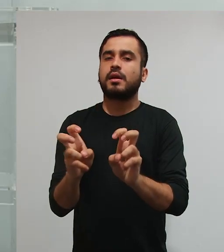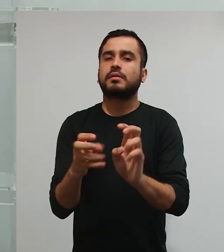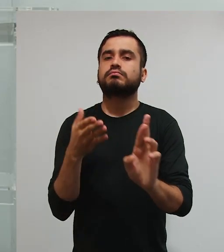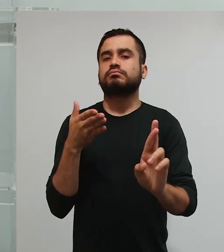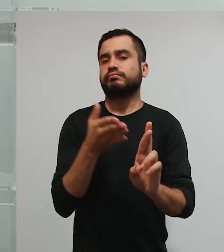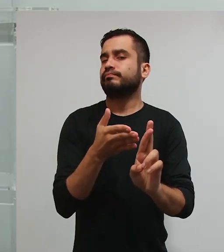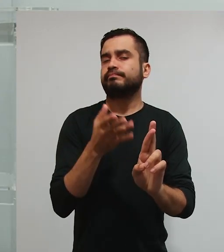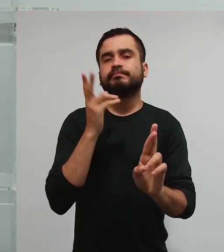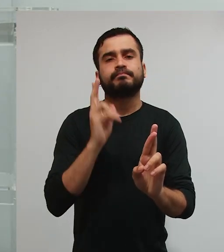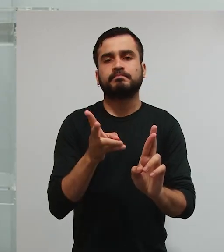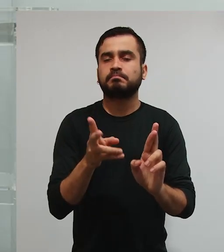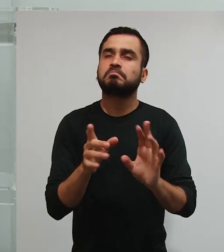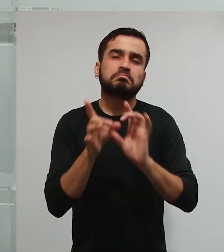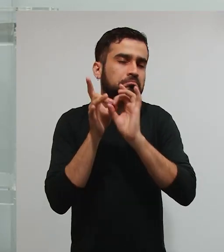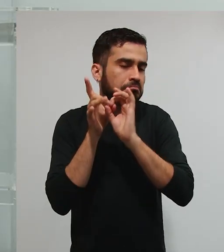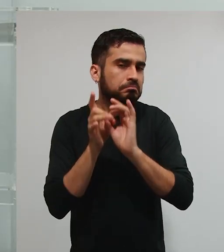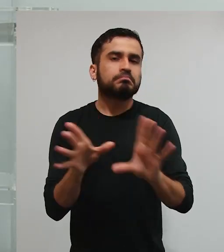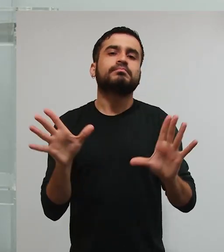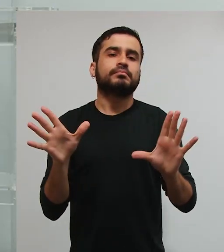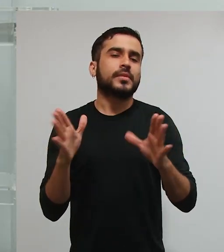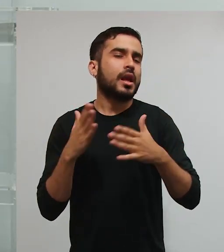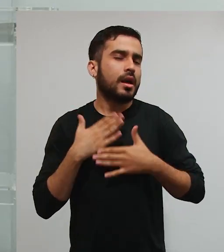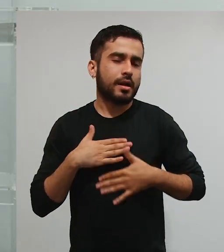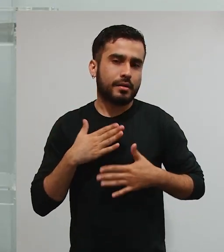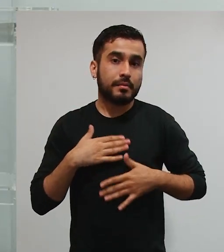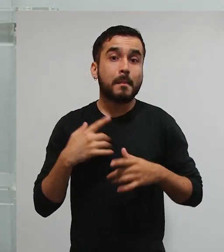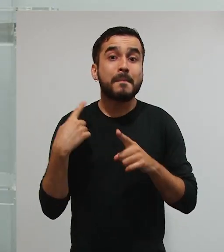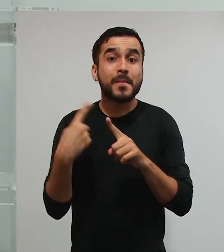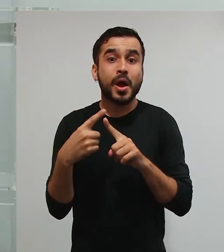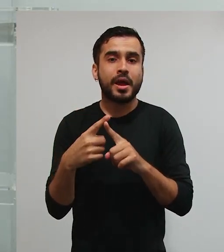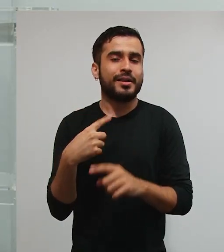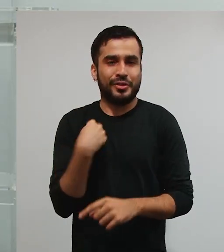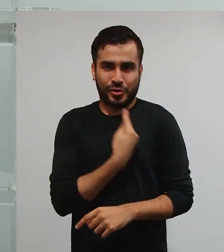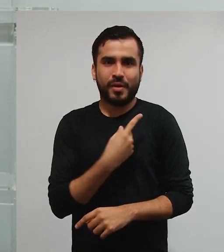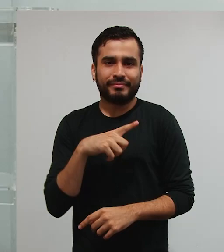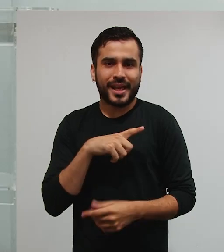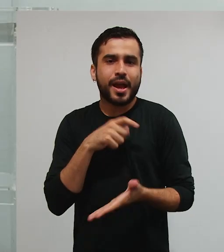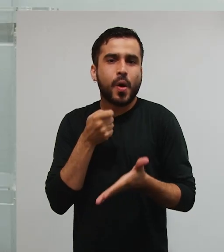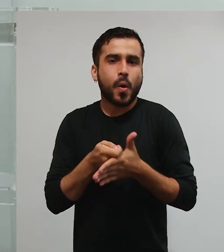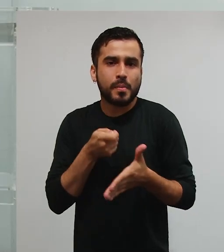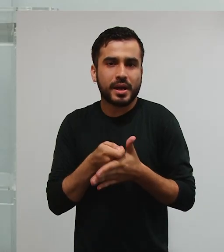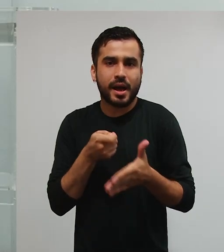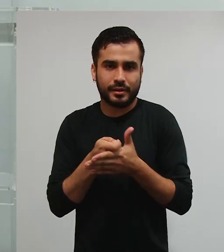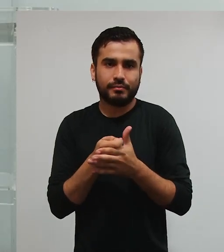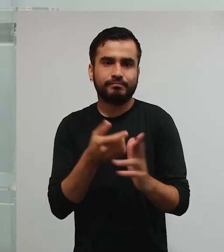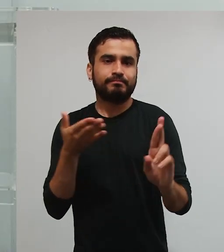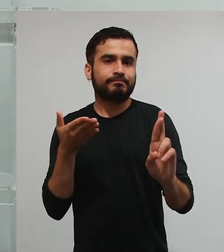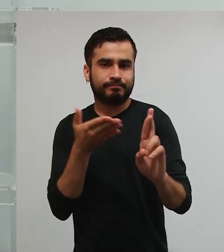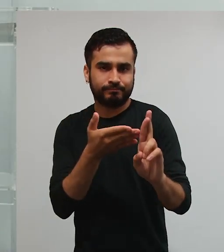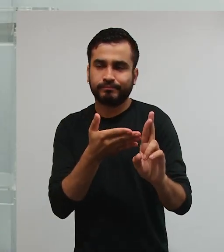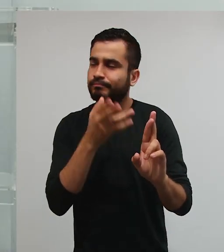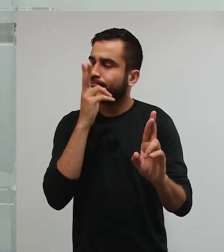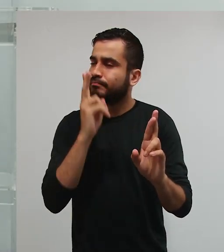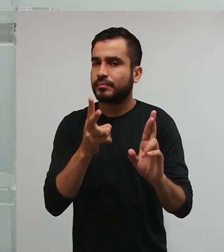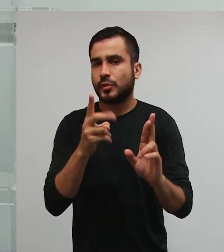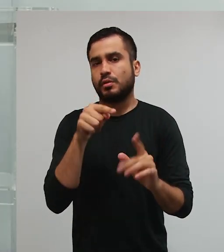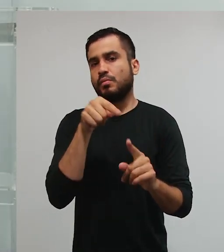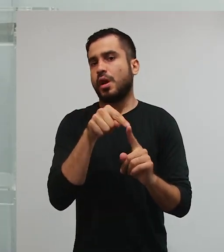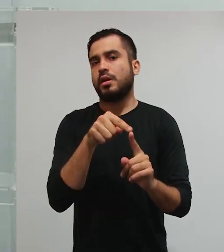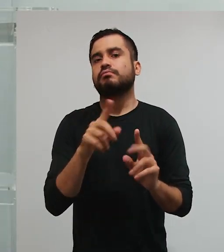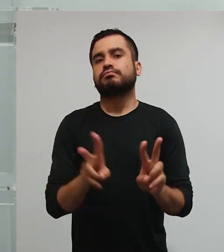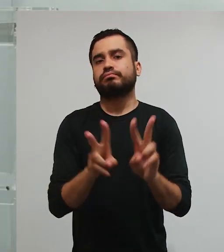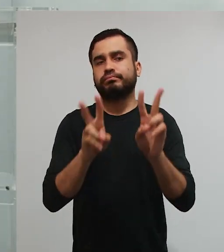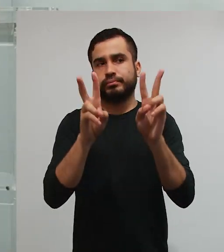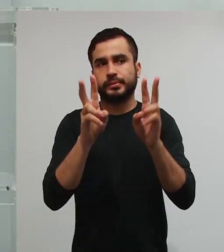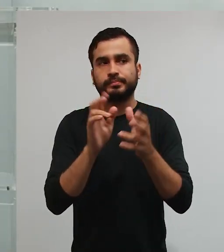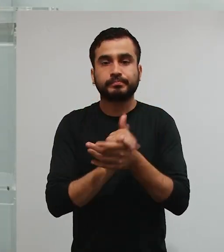citando a fonte, tá tudo certo, tudo tranquilo, porque é um dever nosso dar os créditos a quem produziu, a quem concebeu